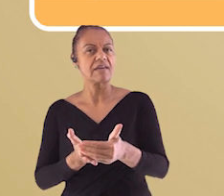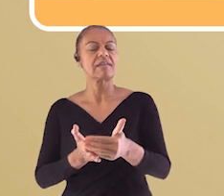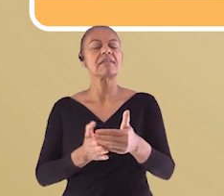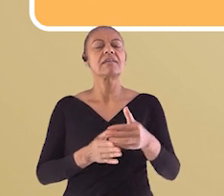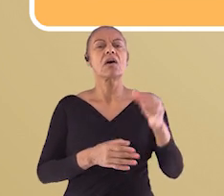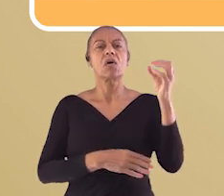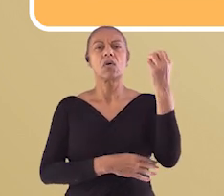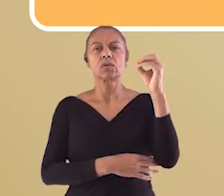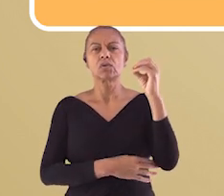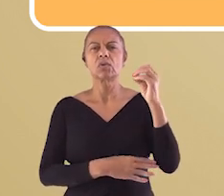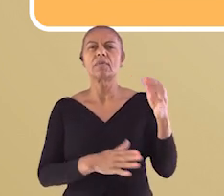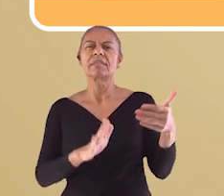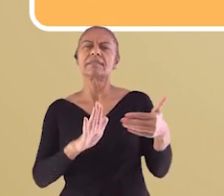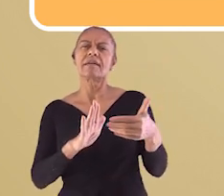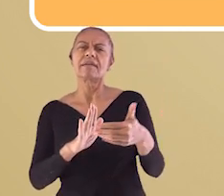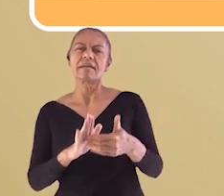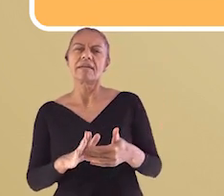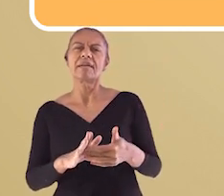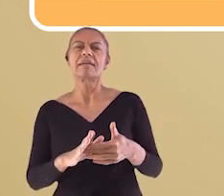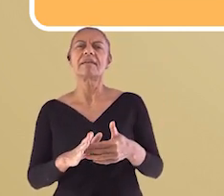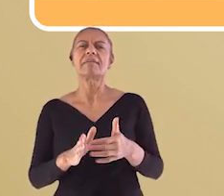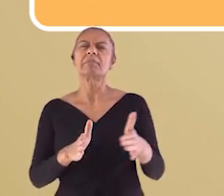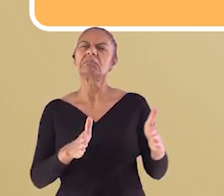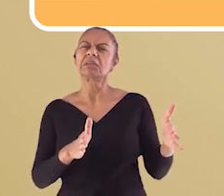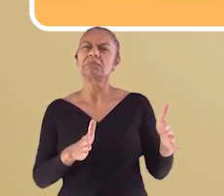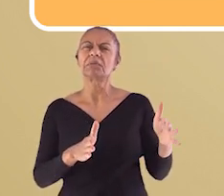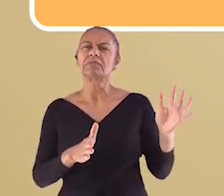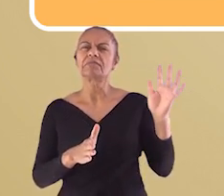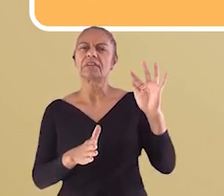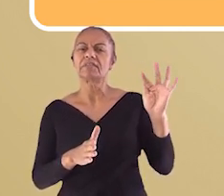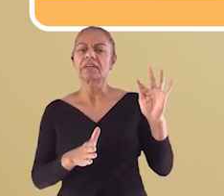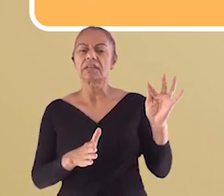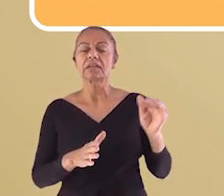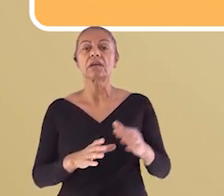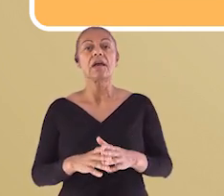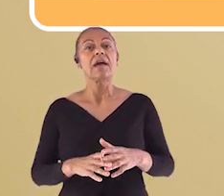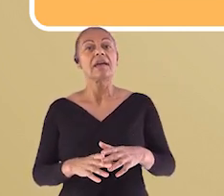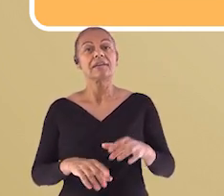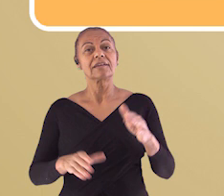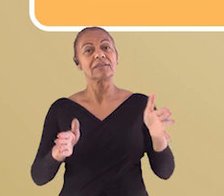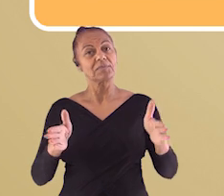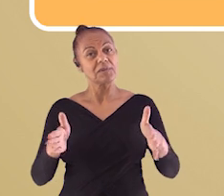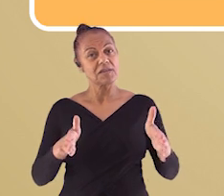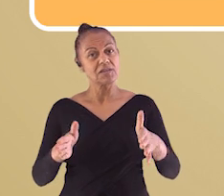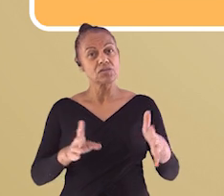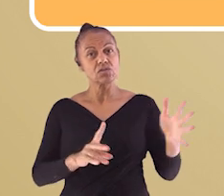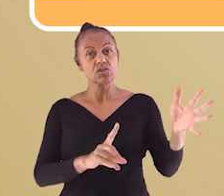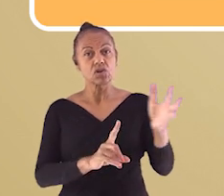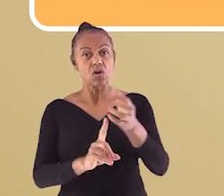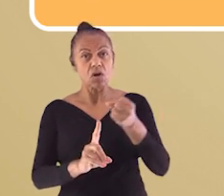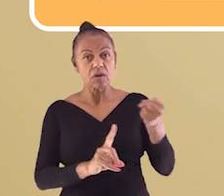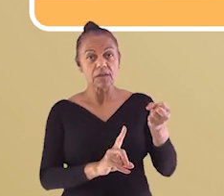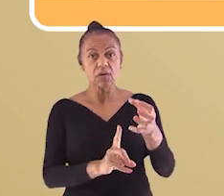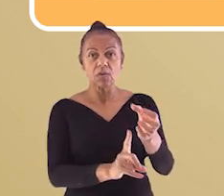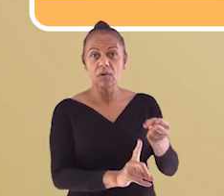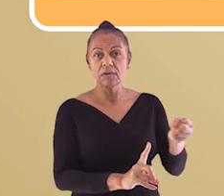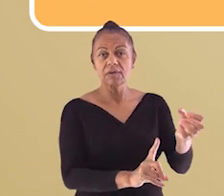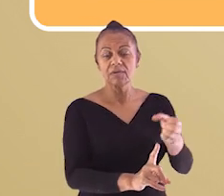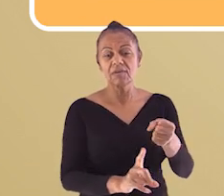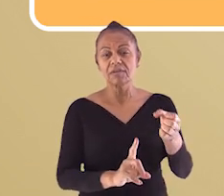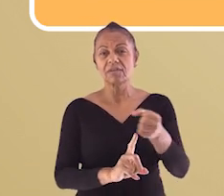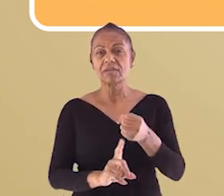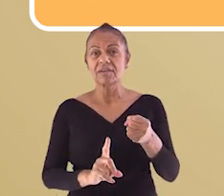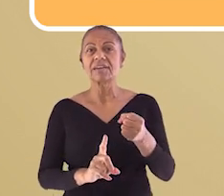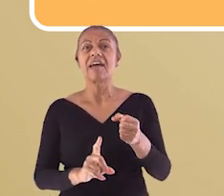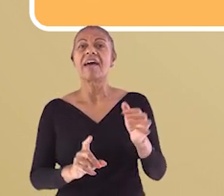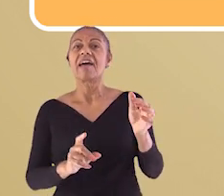da colheita, que era no verão, que ia desde o mês de fevereiro até uma parte de junho. Já